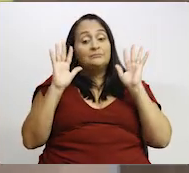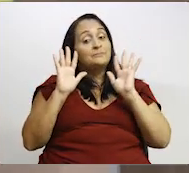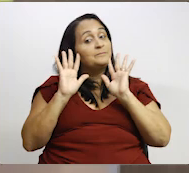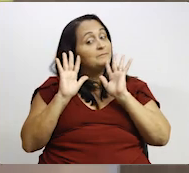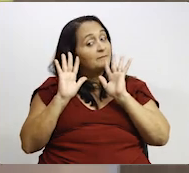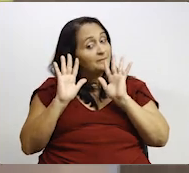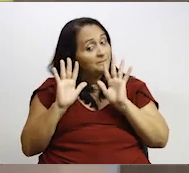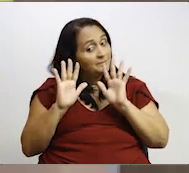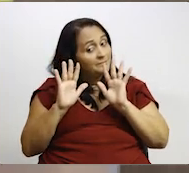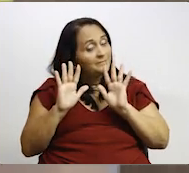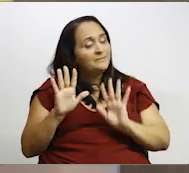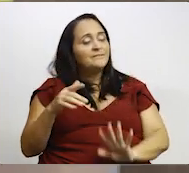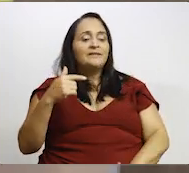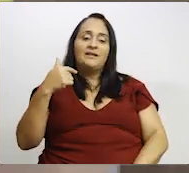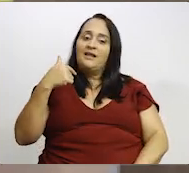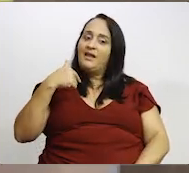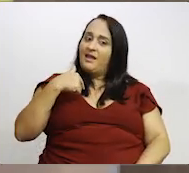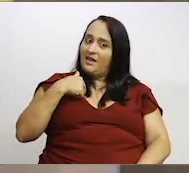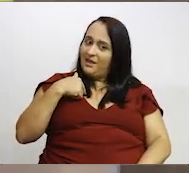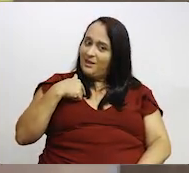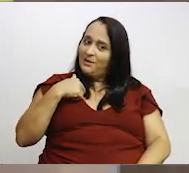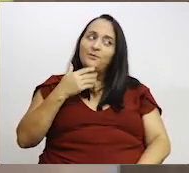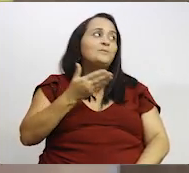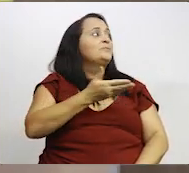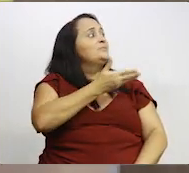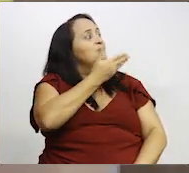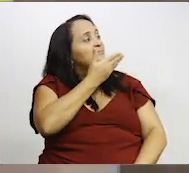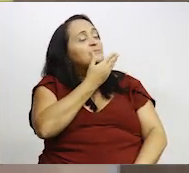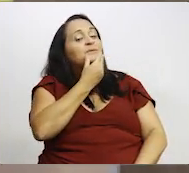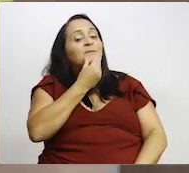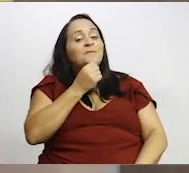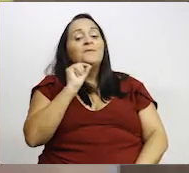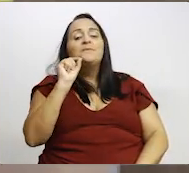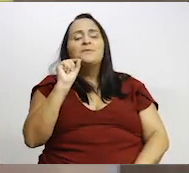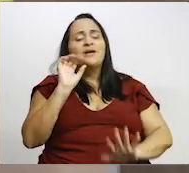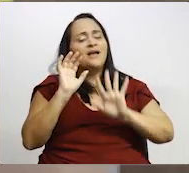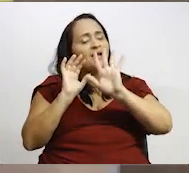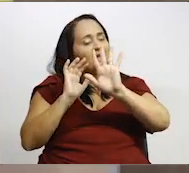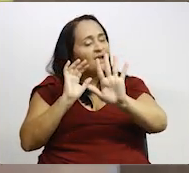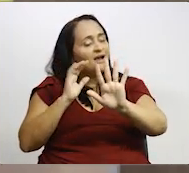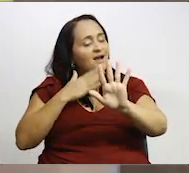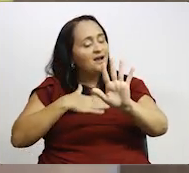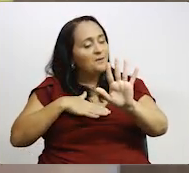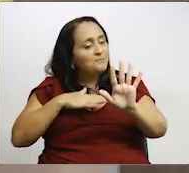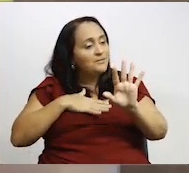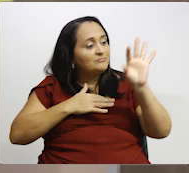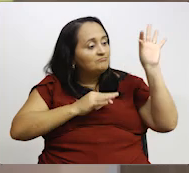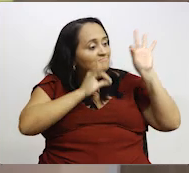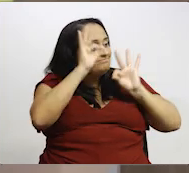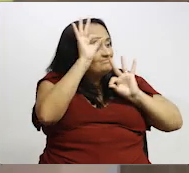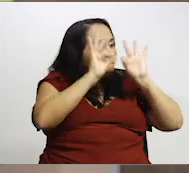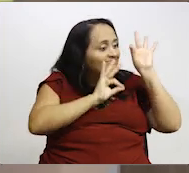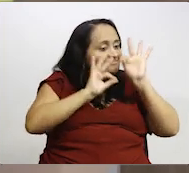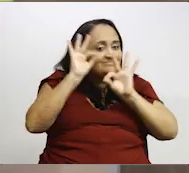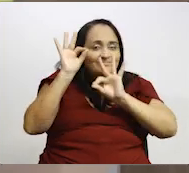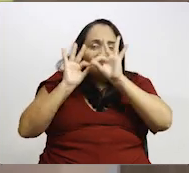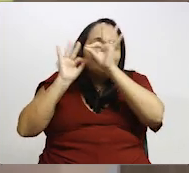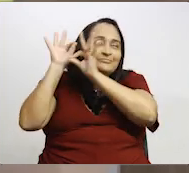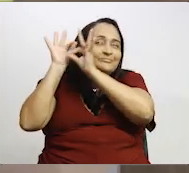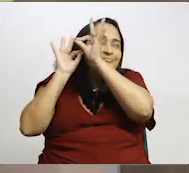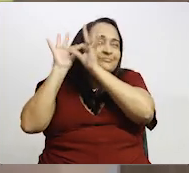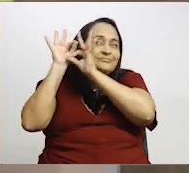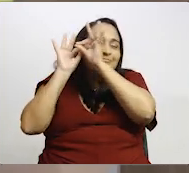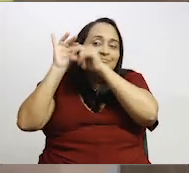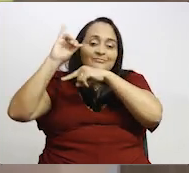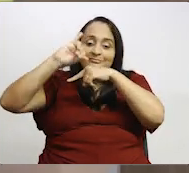E é esse aqui o meu trabalho, viu? Organizar essa bagunça que está na sua mente sobre o